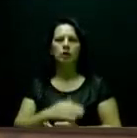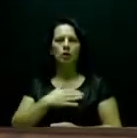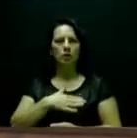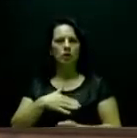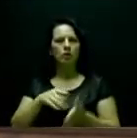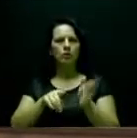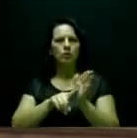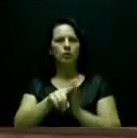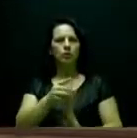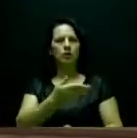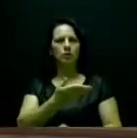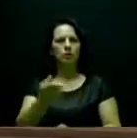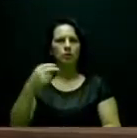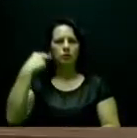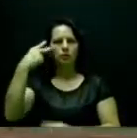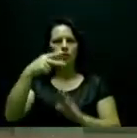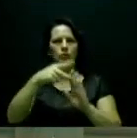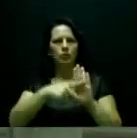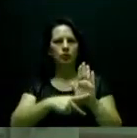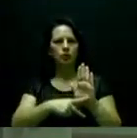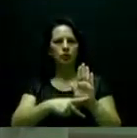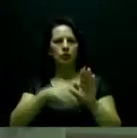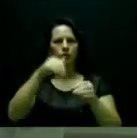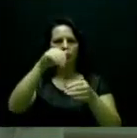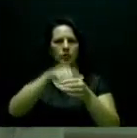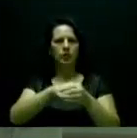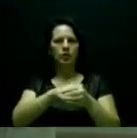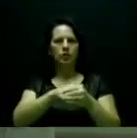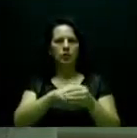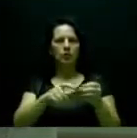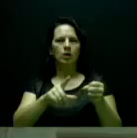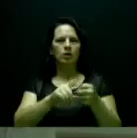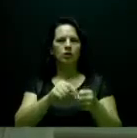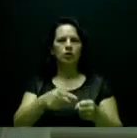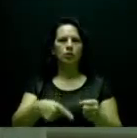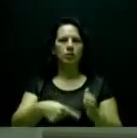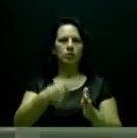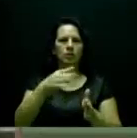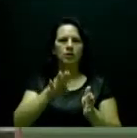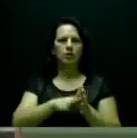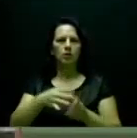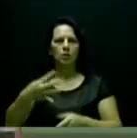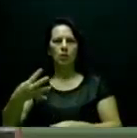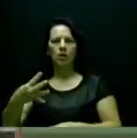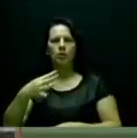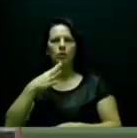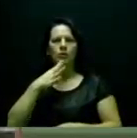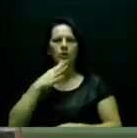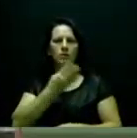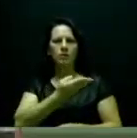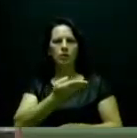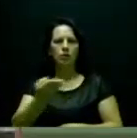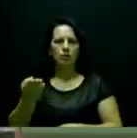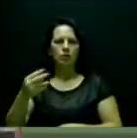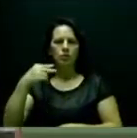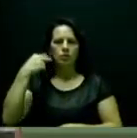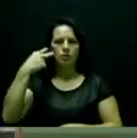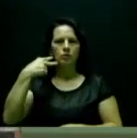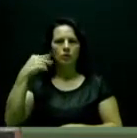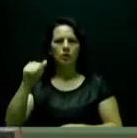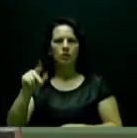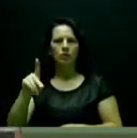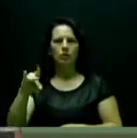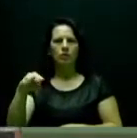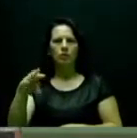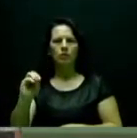Gostaria que fosse consultado o plenário para que o presente projeto de lei seja votado em bloco dos artigos 1º ao 4º. Submeto ao plenário a questão de ordem